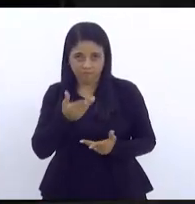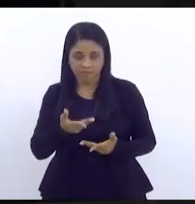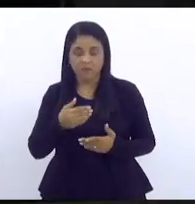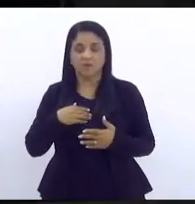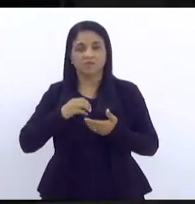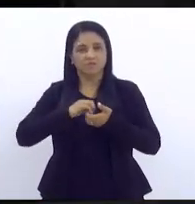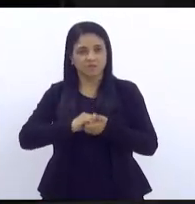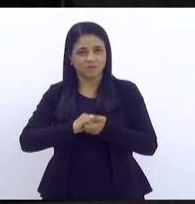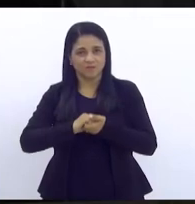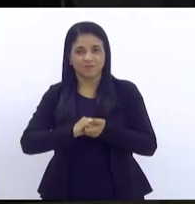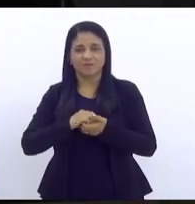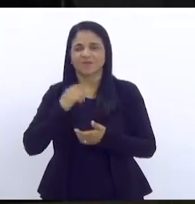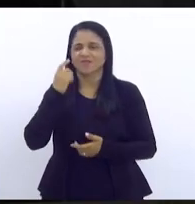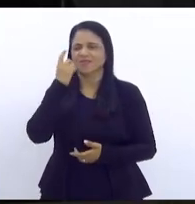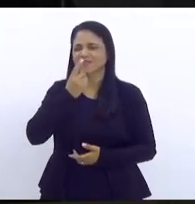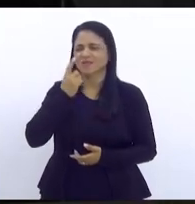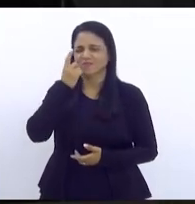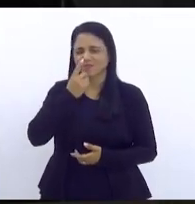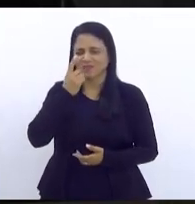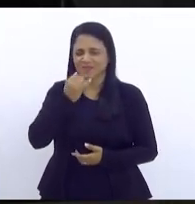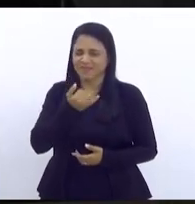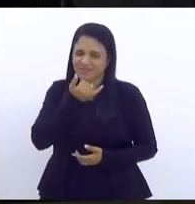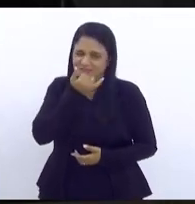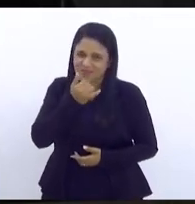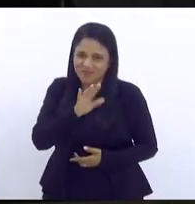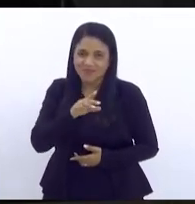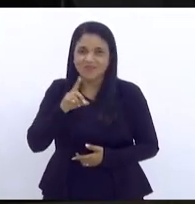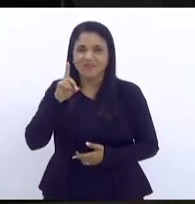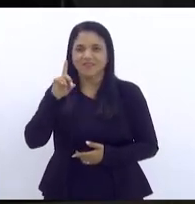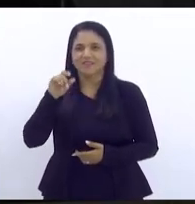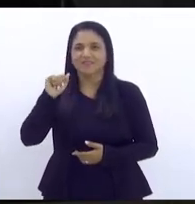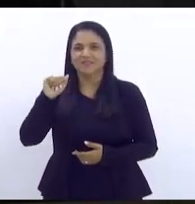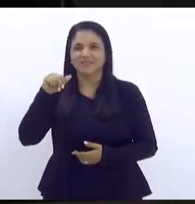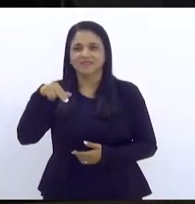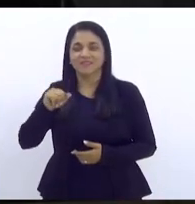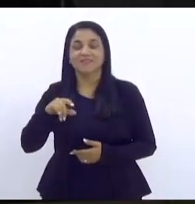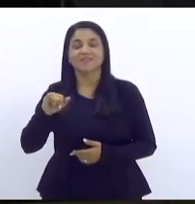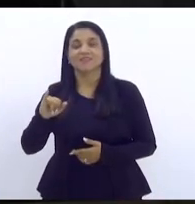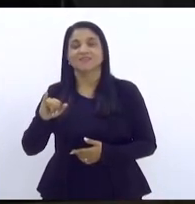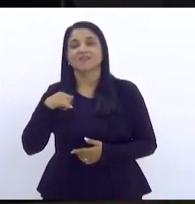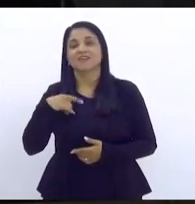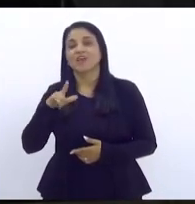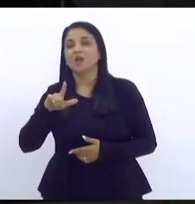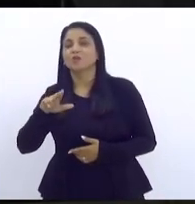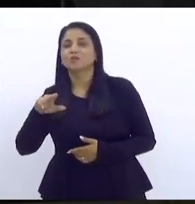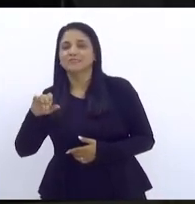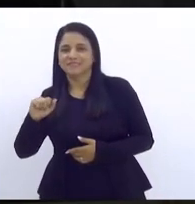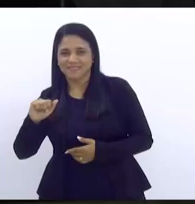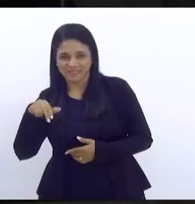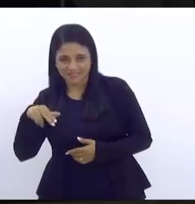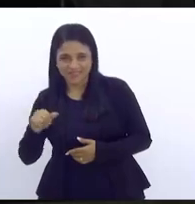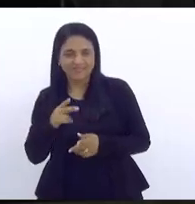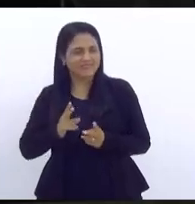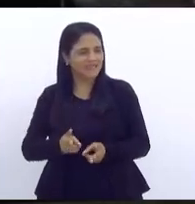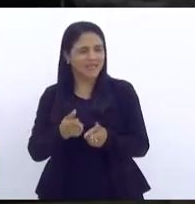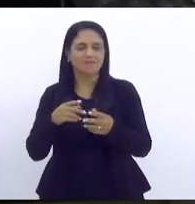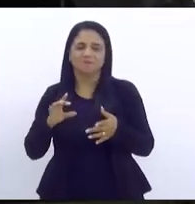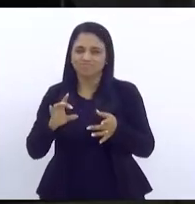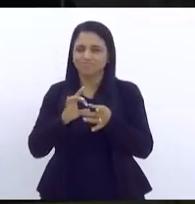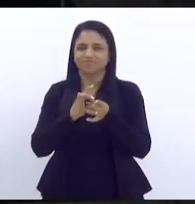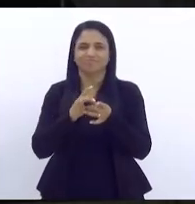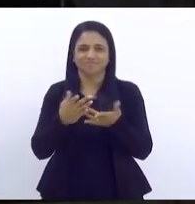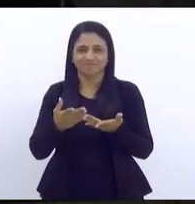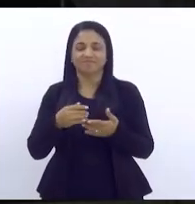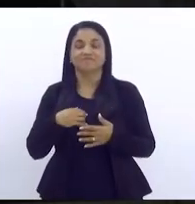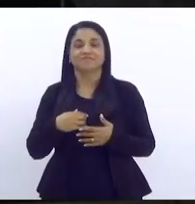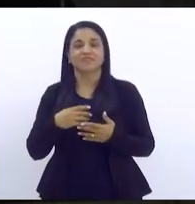ah perdão deputada Dania Luc tá sempre nessas coisas Deputado Josemar eh eu gostaria